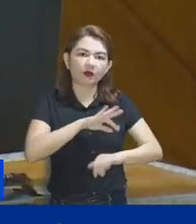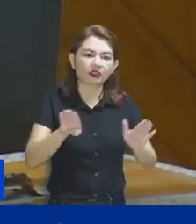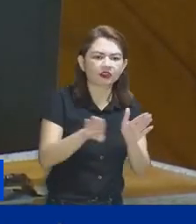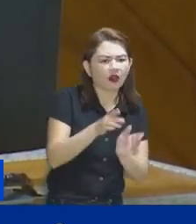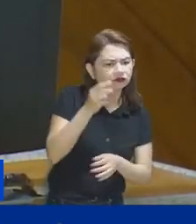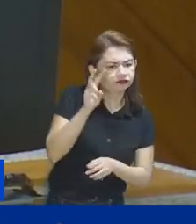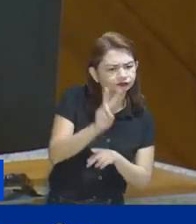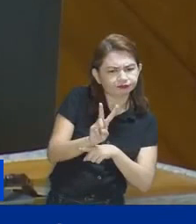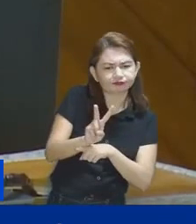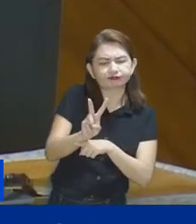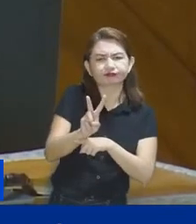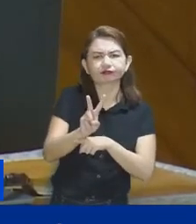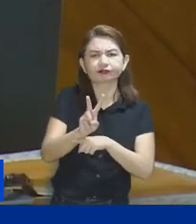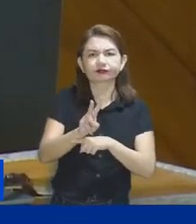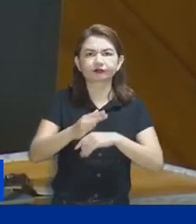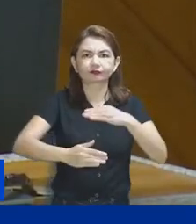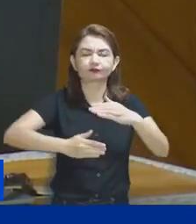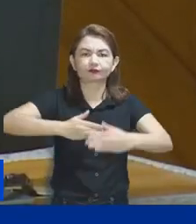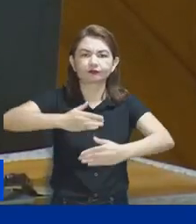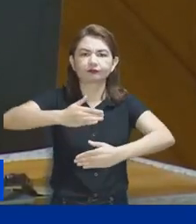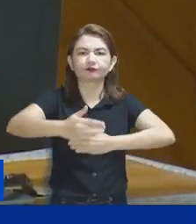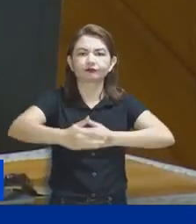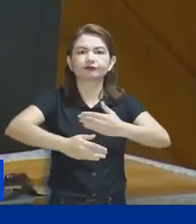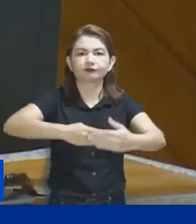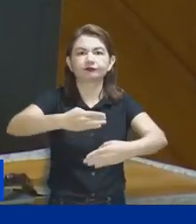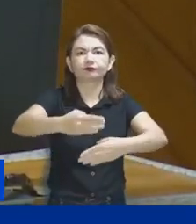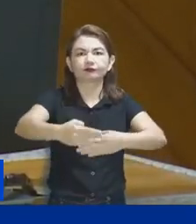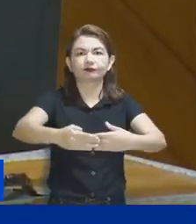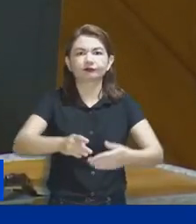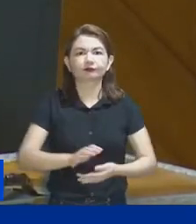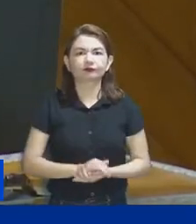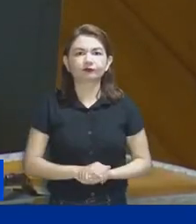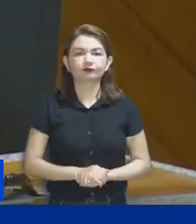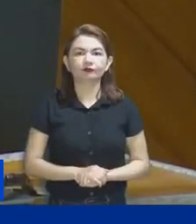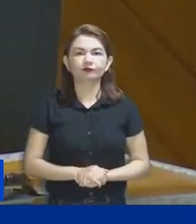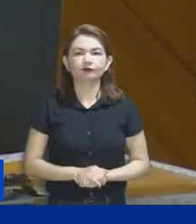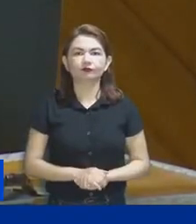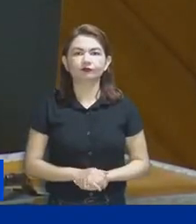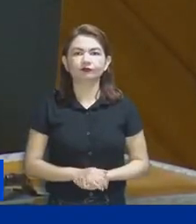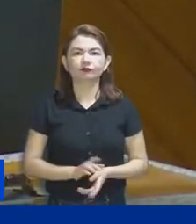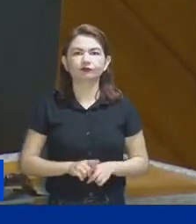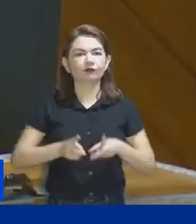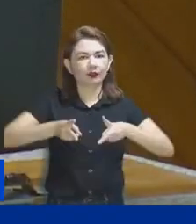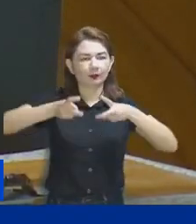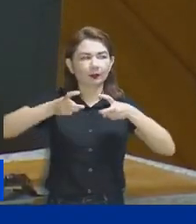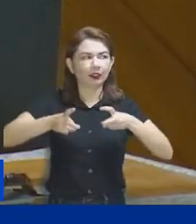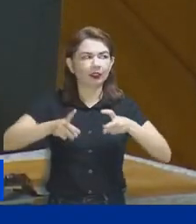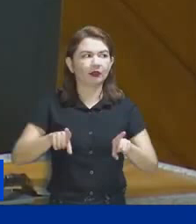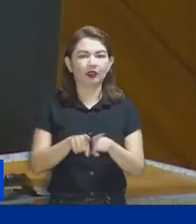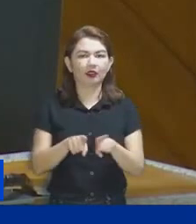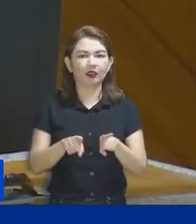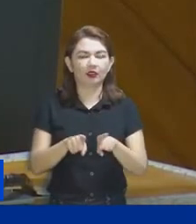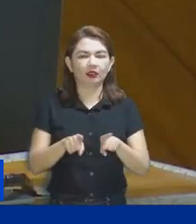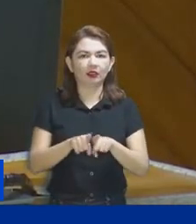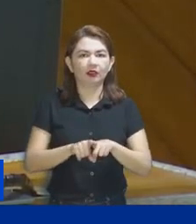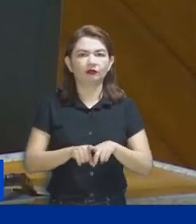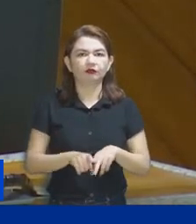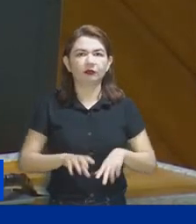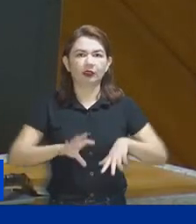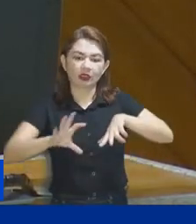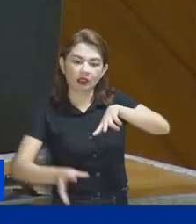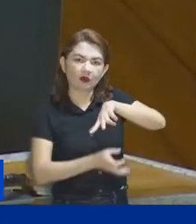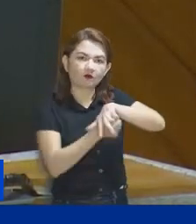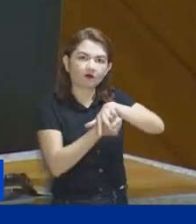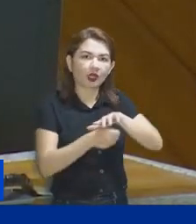de eventos, identificou-se ilícito eleitoral